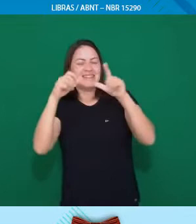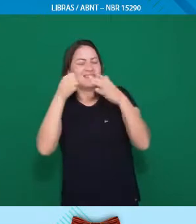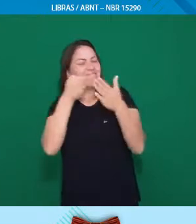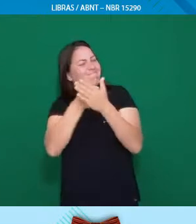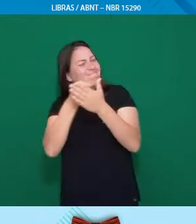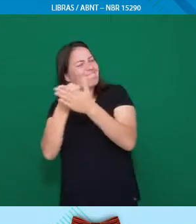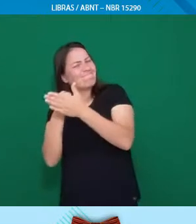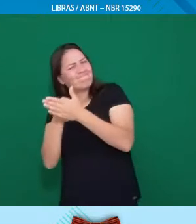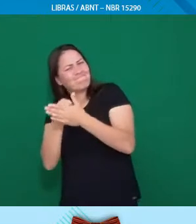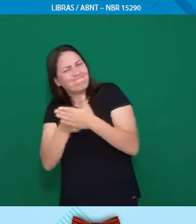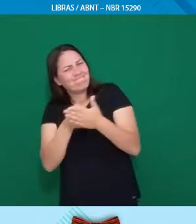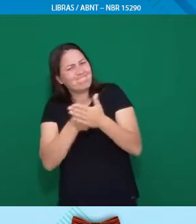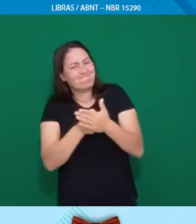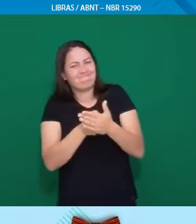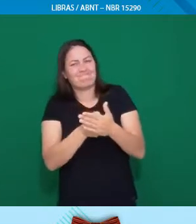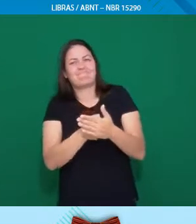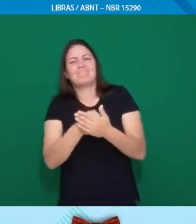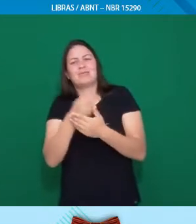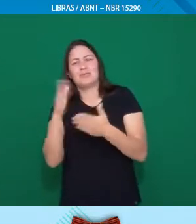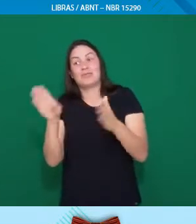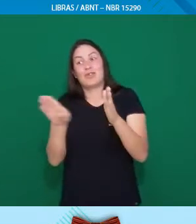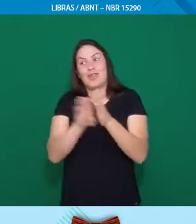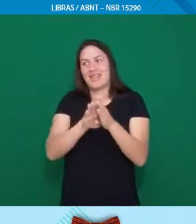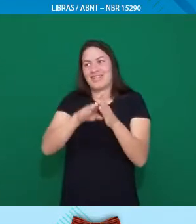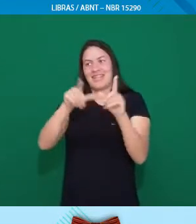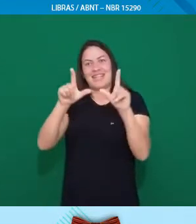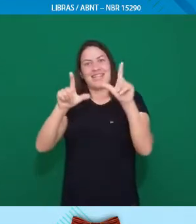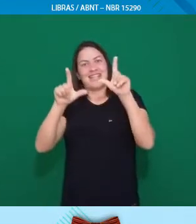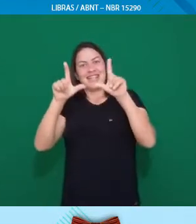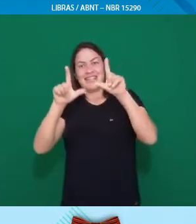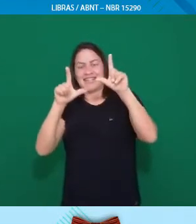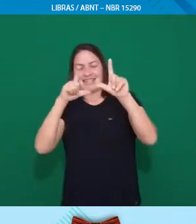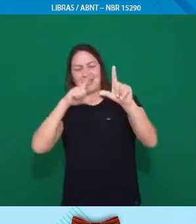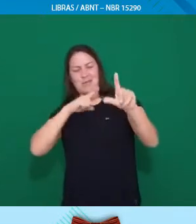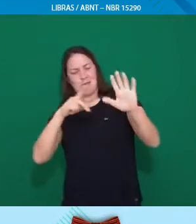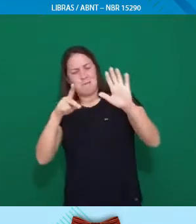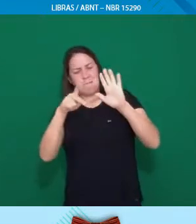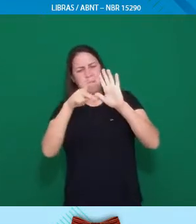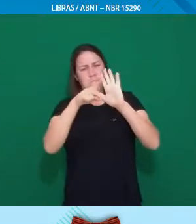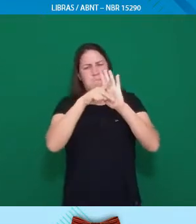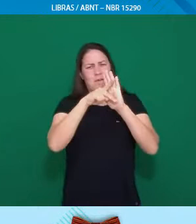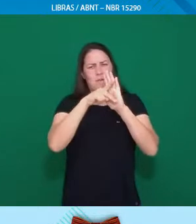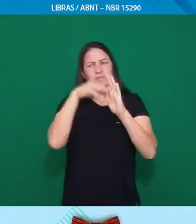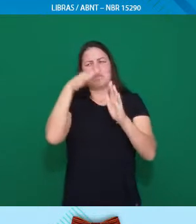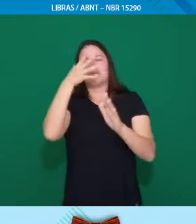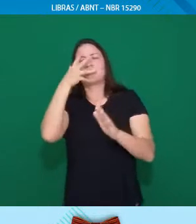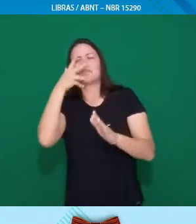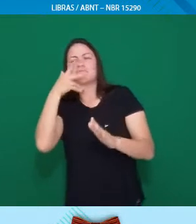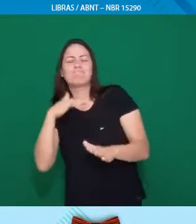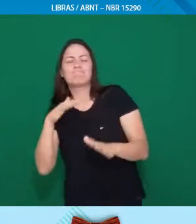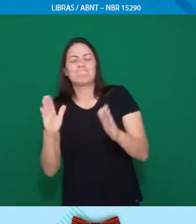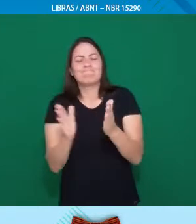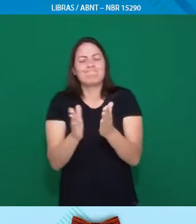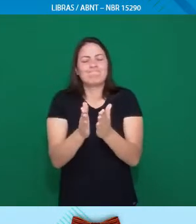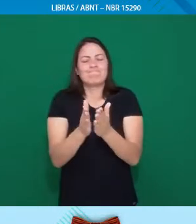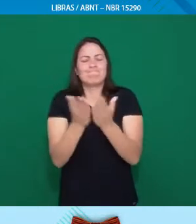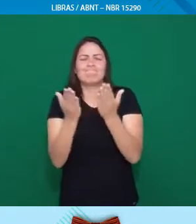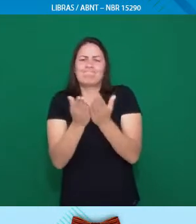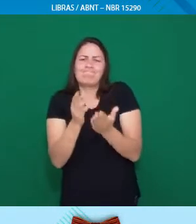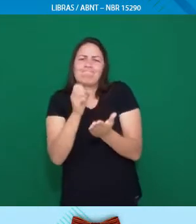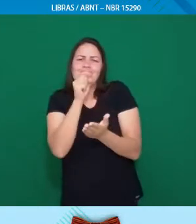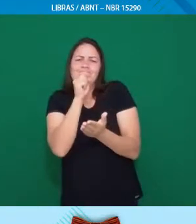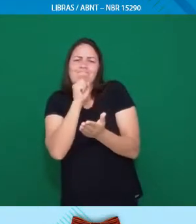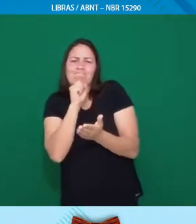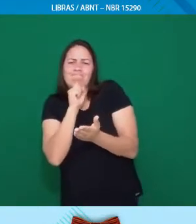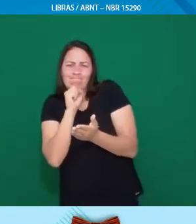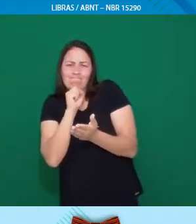briga uma boa briga que você comprou né Porque hoje a gente vai cinema em Campos Novos a viabilização que crianças em situação de vulnerabilidade que